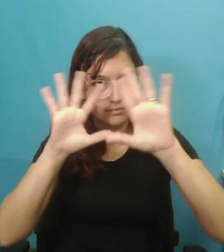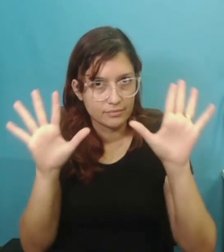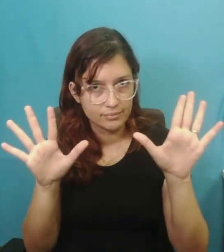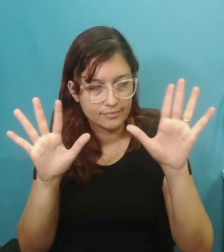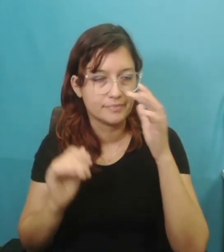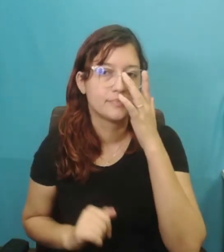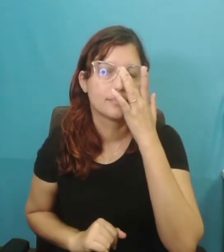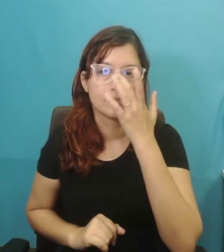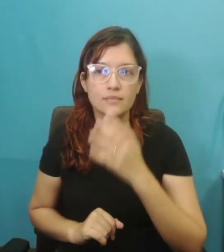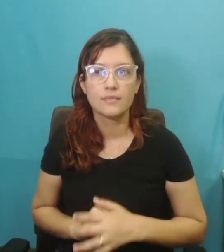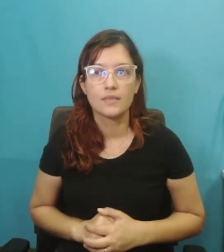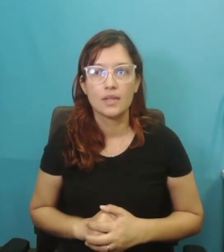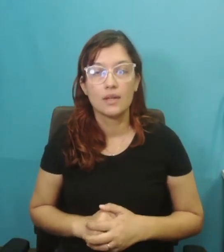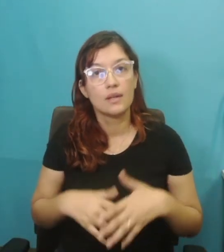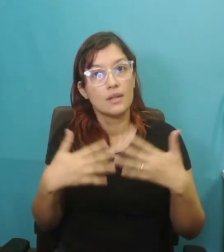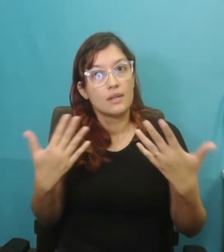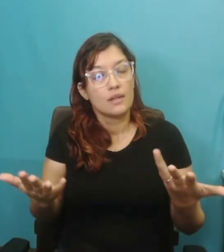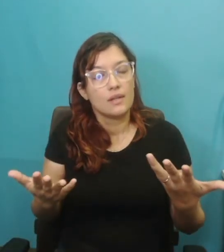Entendeu?